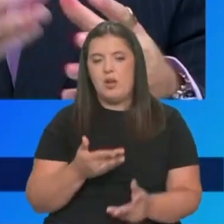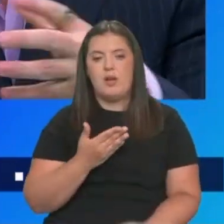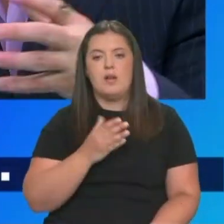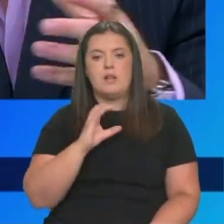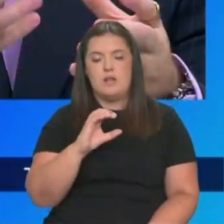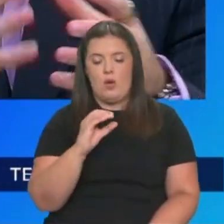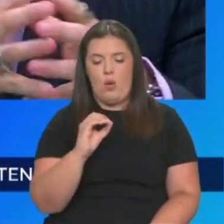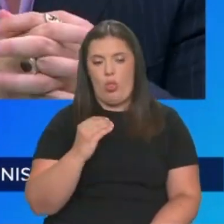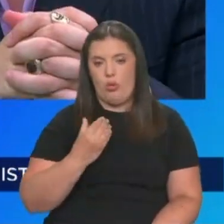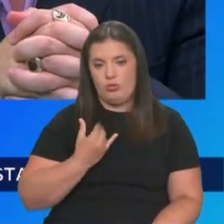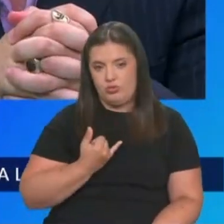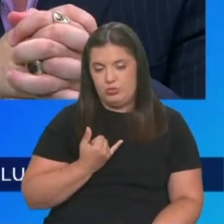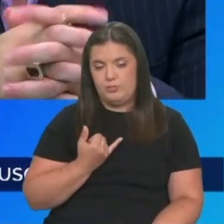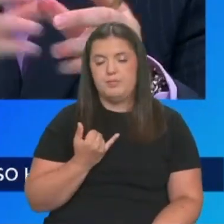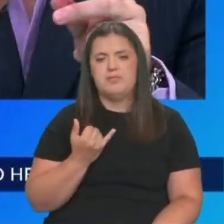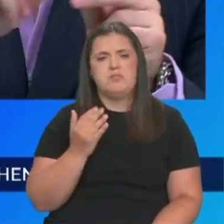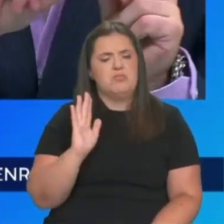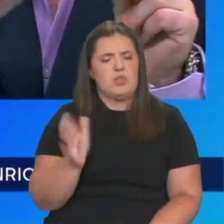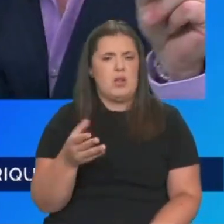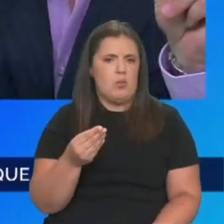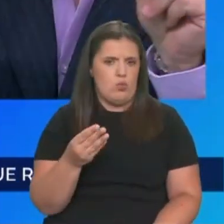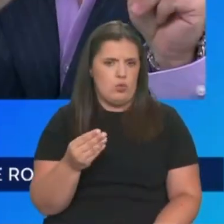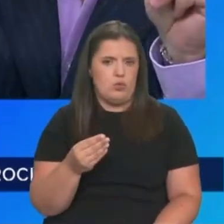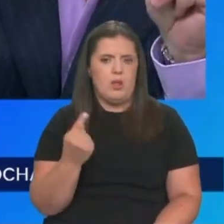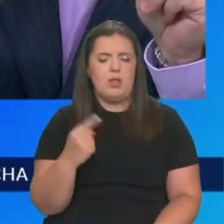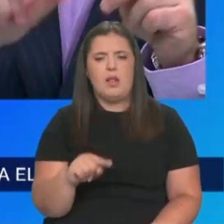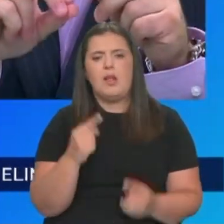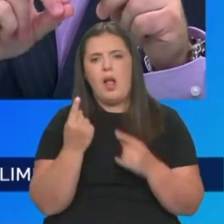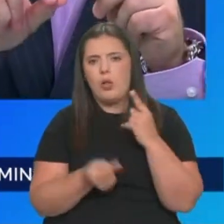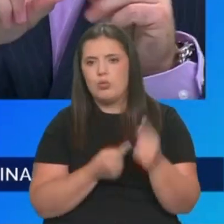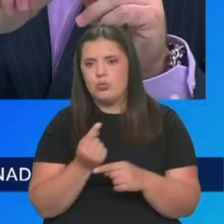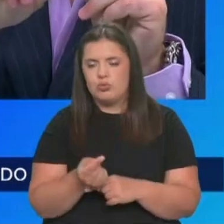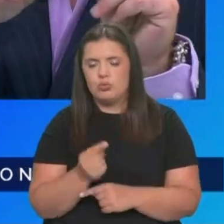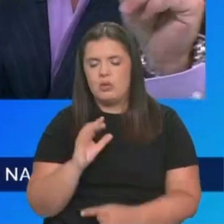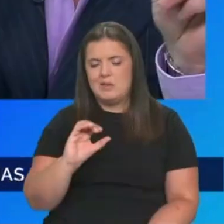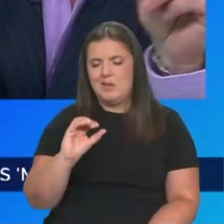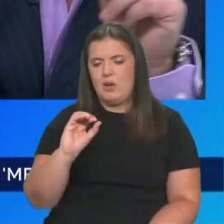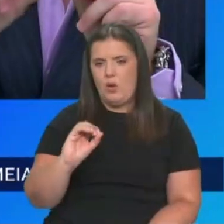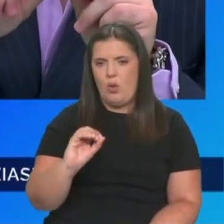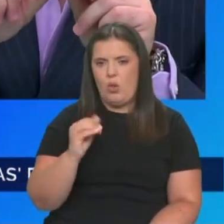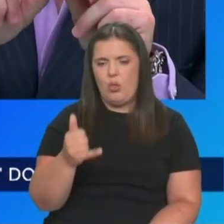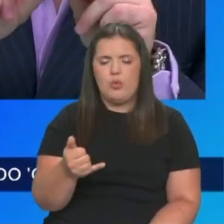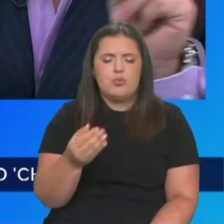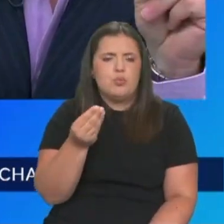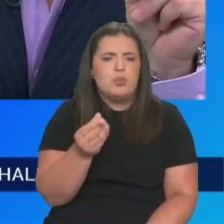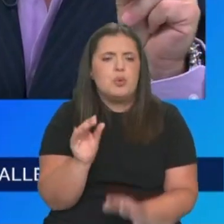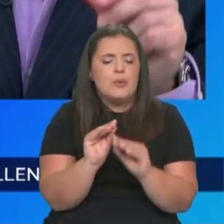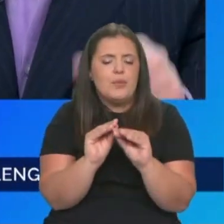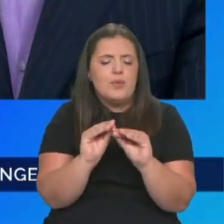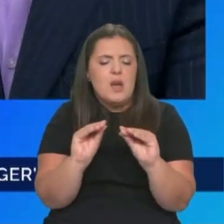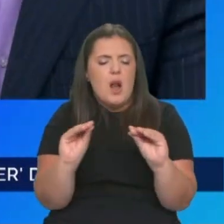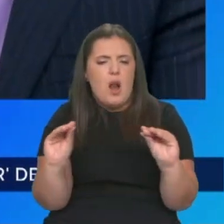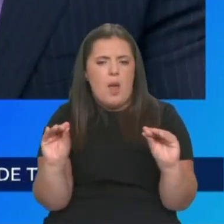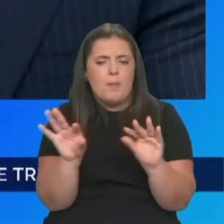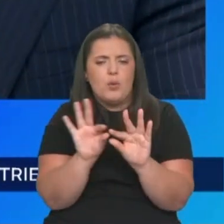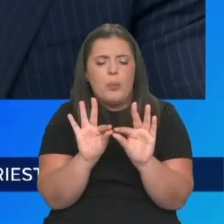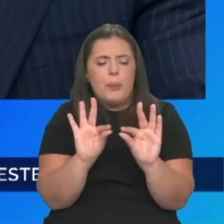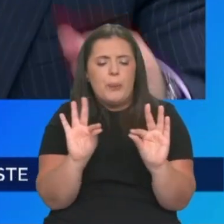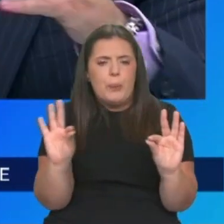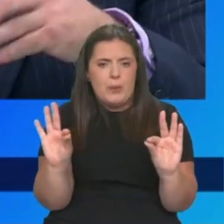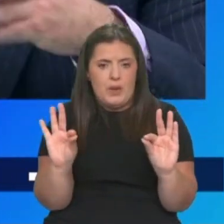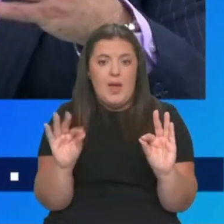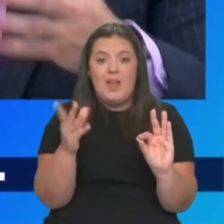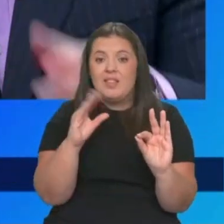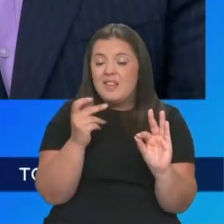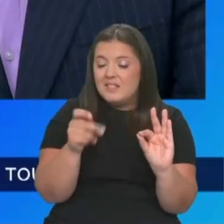carbono, entre outros elementos químicos, ainda tem traços de dióxido de carbono muito fino. A atmosfera de Marte é muito, muito fina. E há